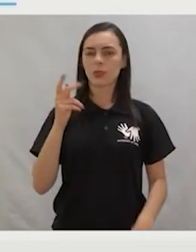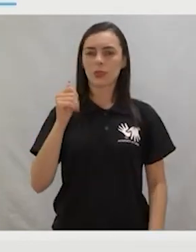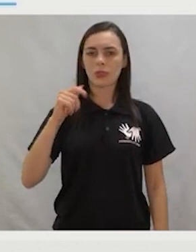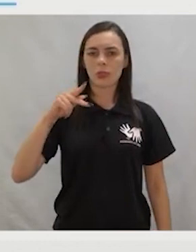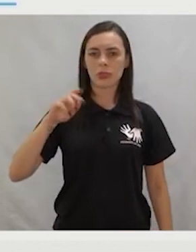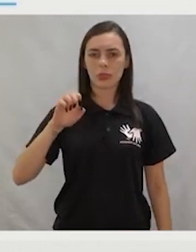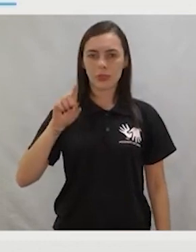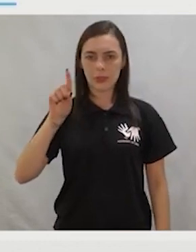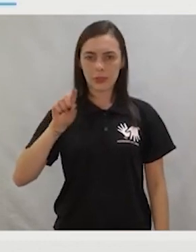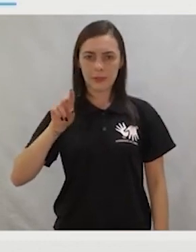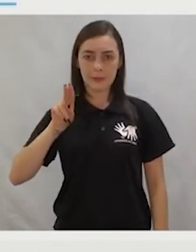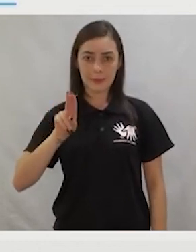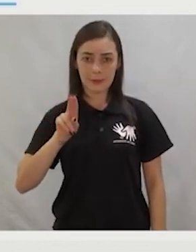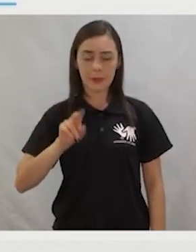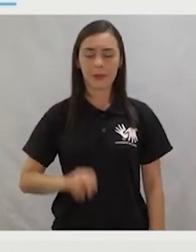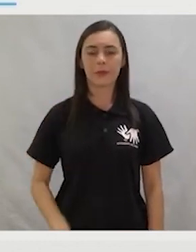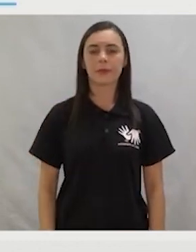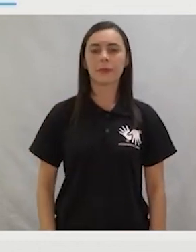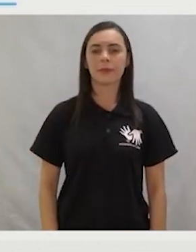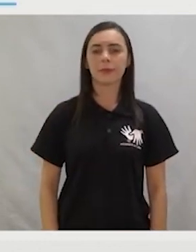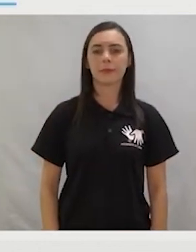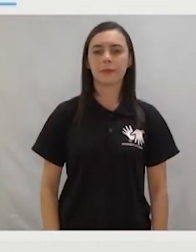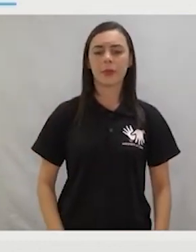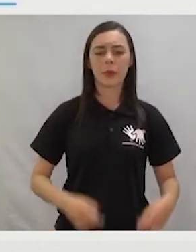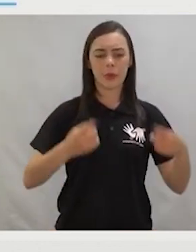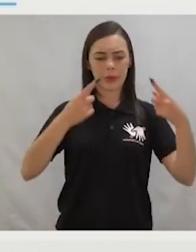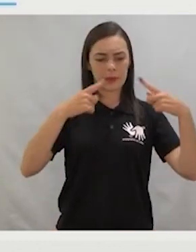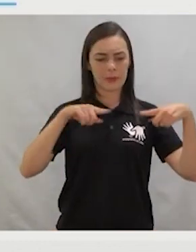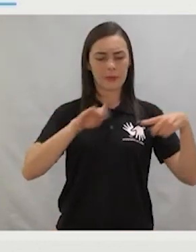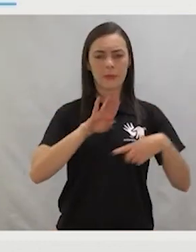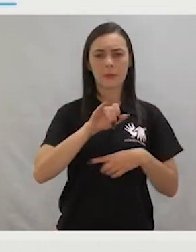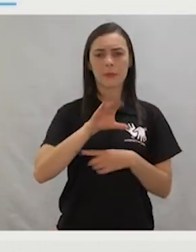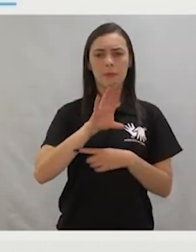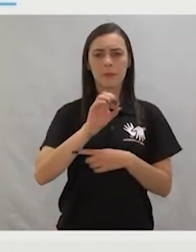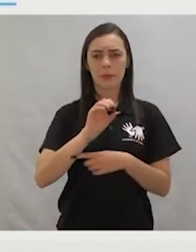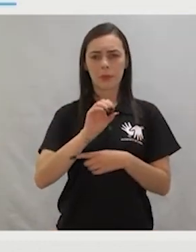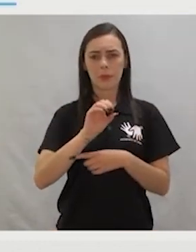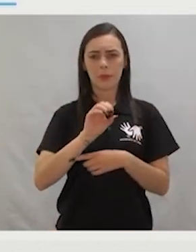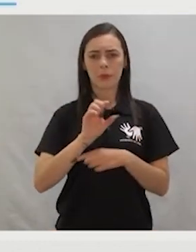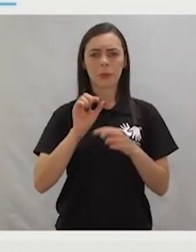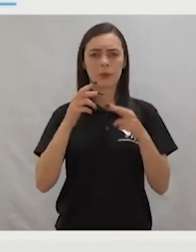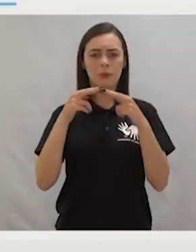Chapéu, né? O que será que rima com bico?